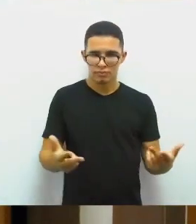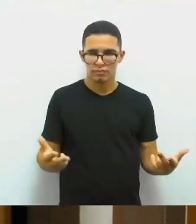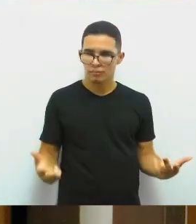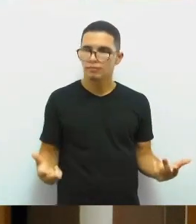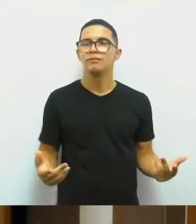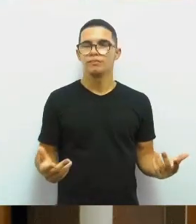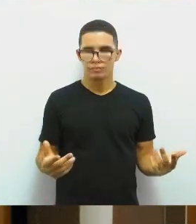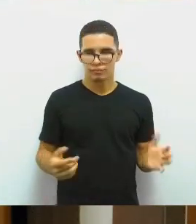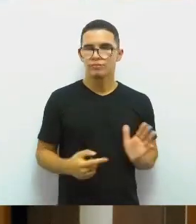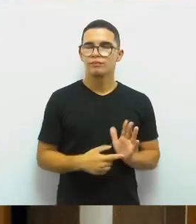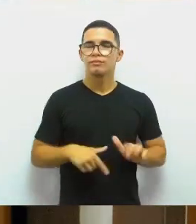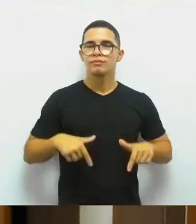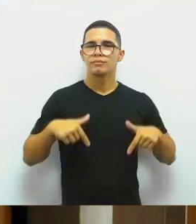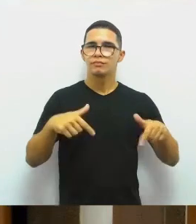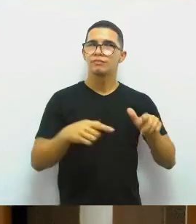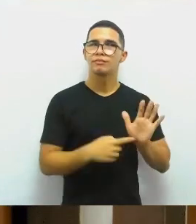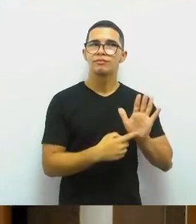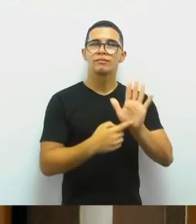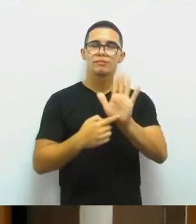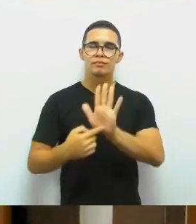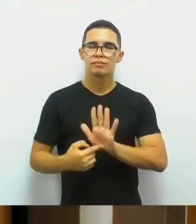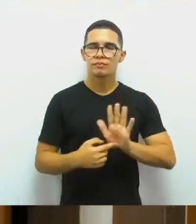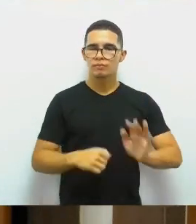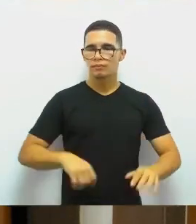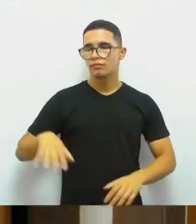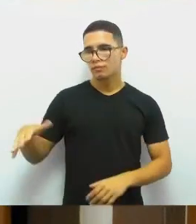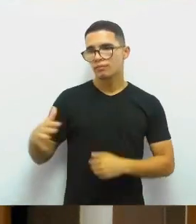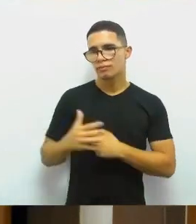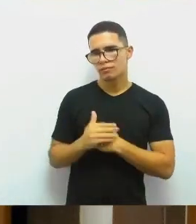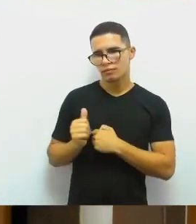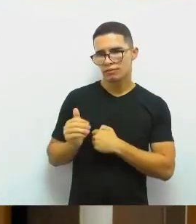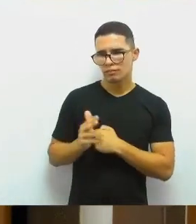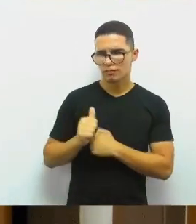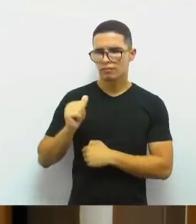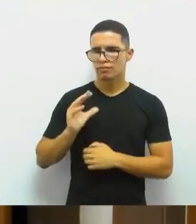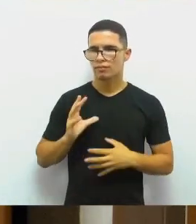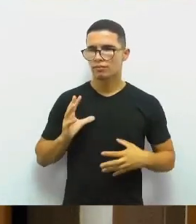se destacado e é com muito carinho, muita satisfação.